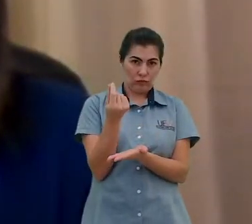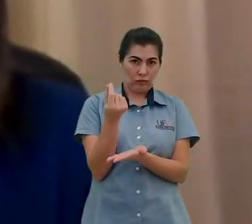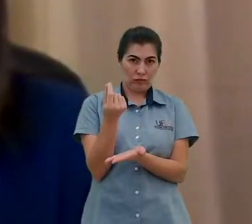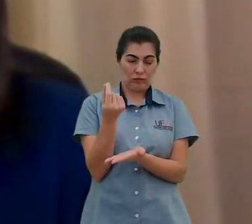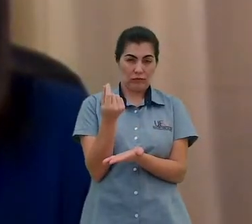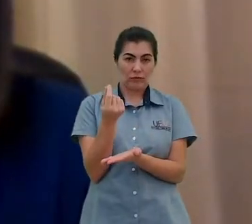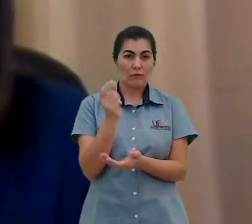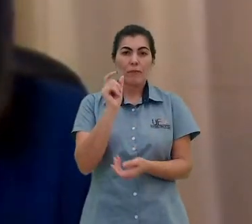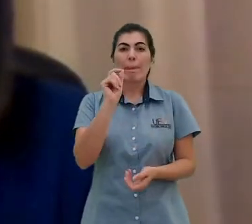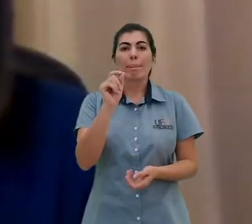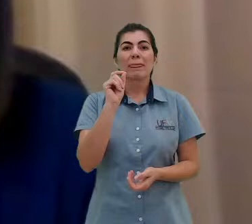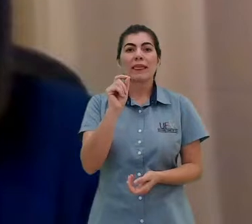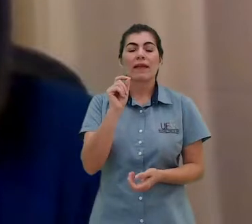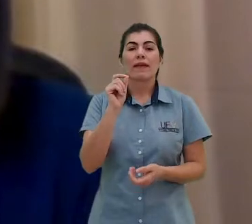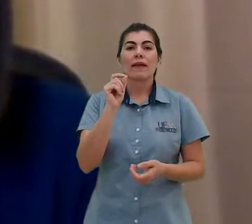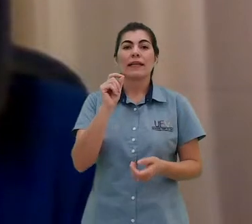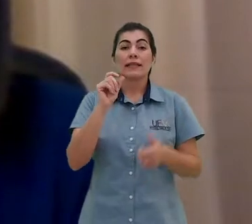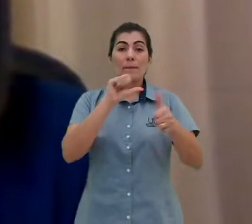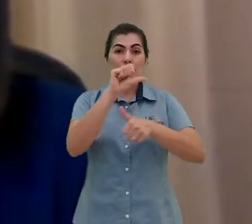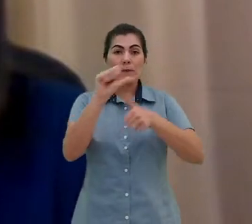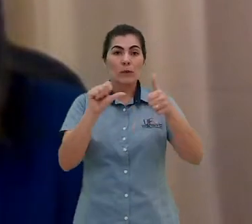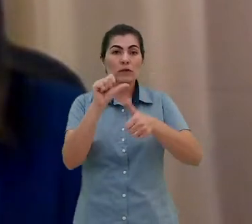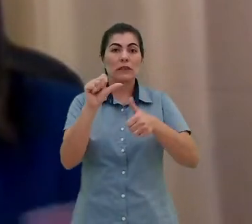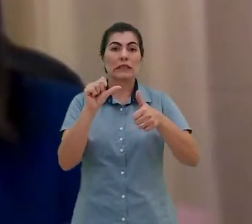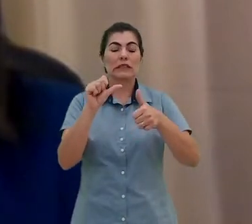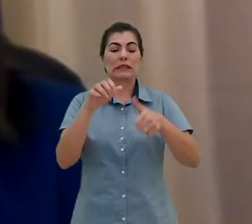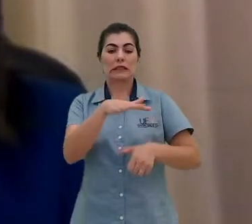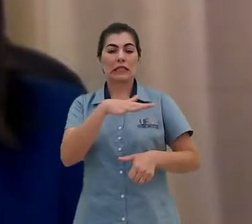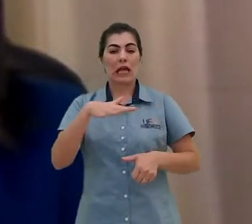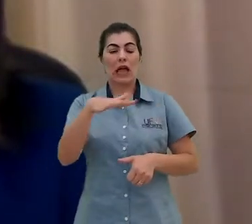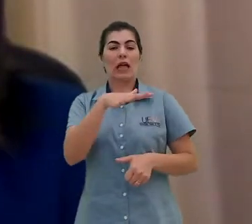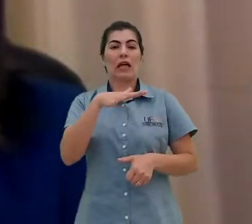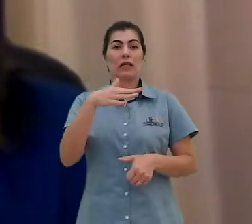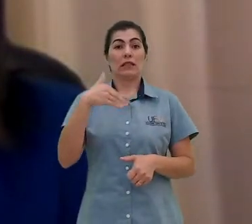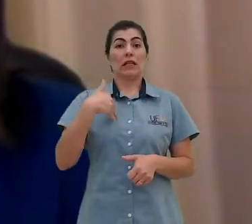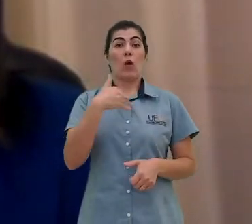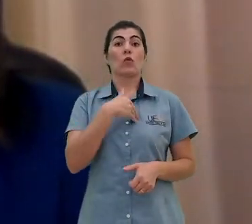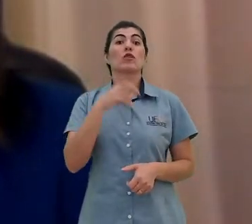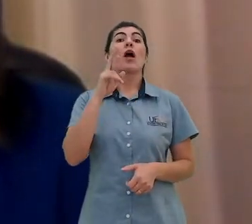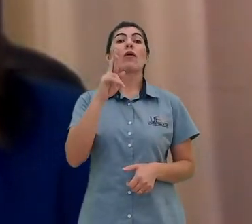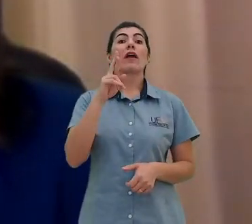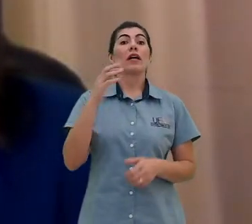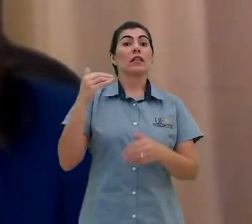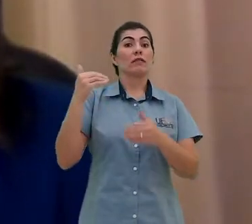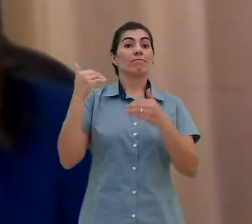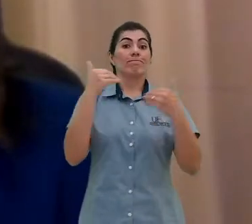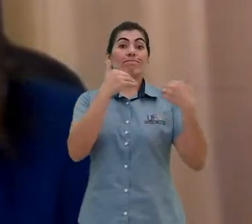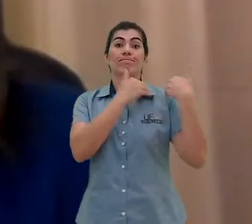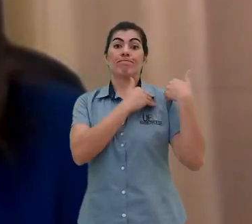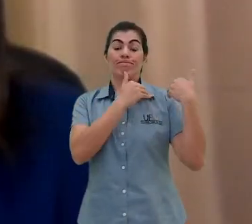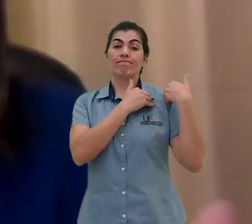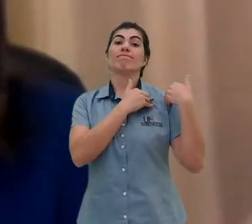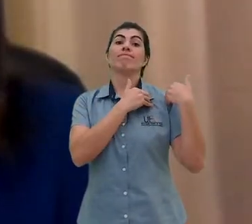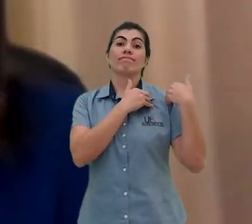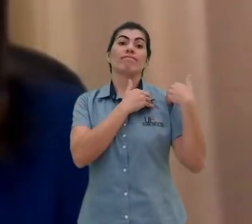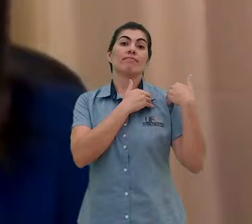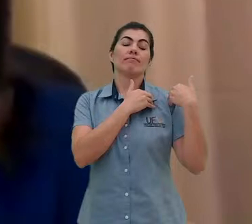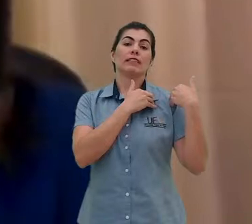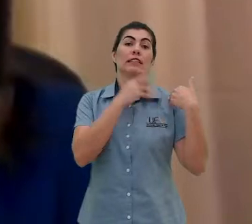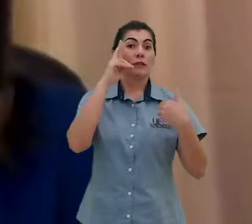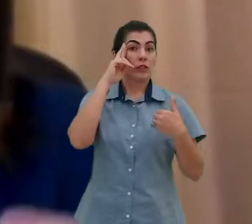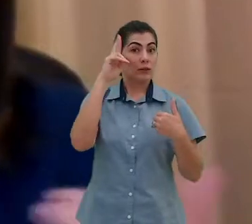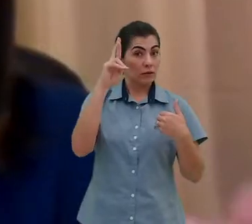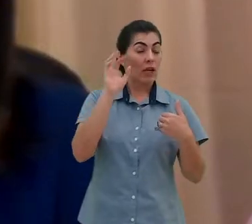de avaliação de custos nesse sentido na área de saúde é em relação à gestão. Isso sim tem, tá? Então, por